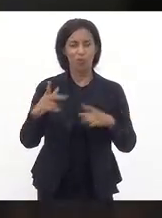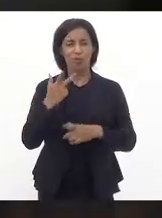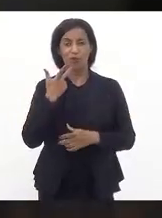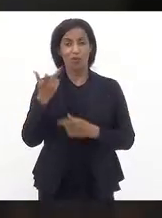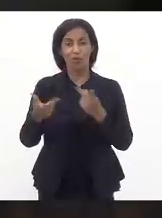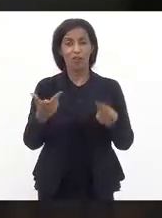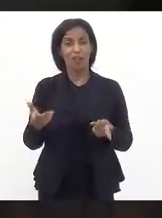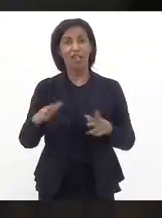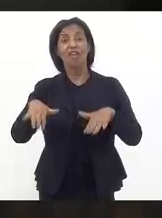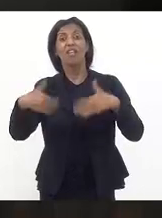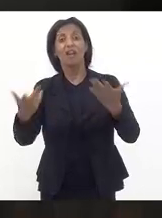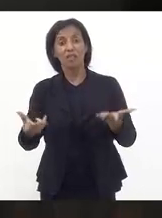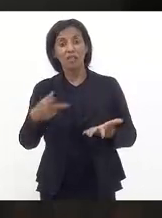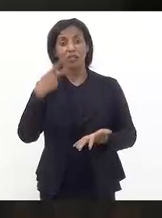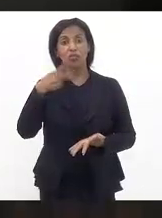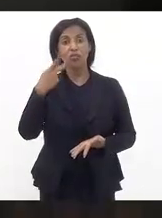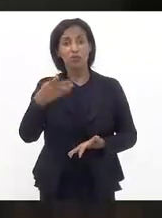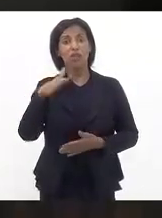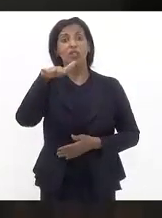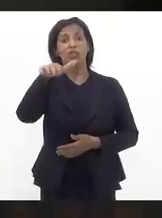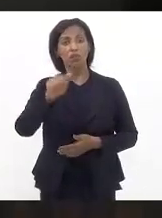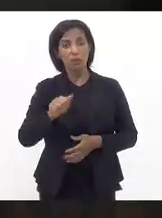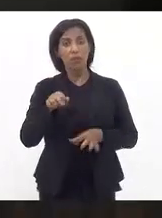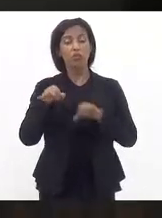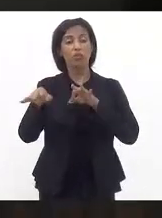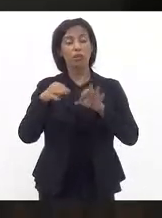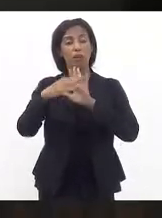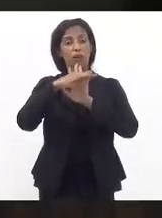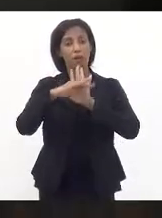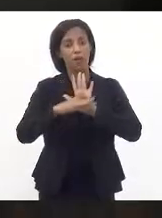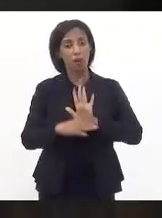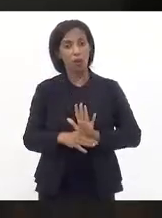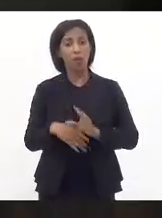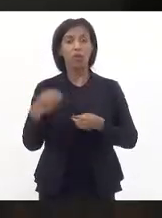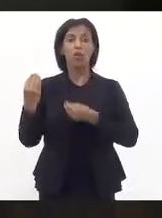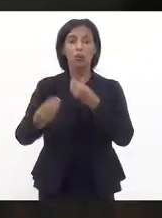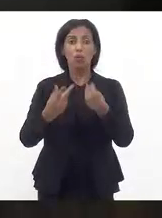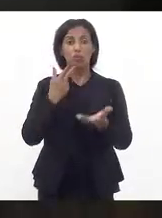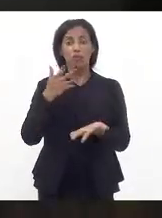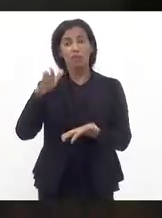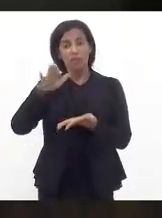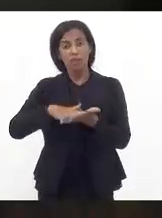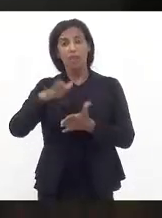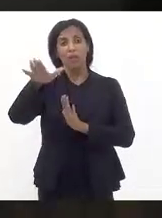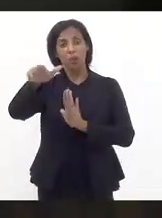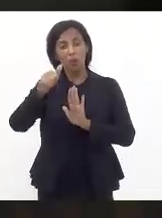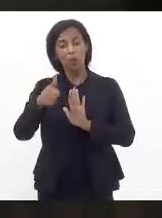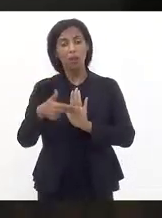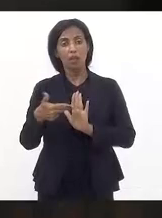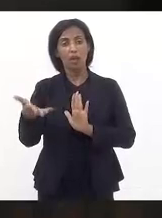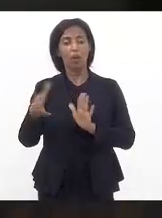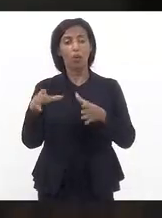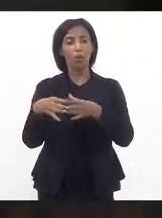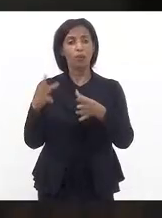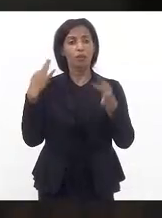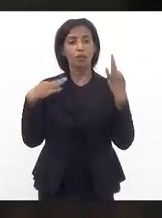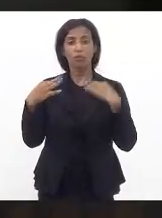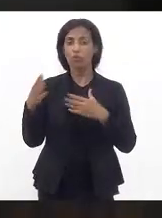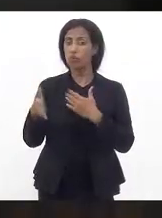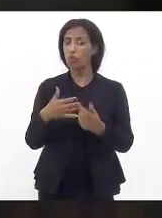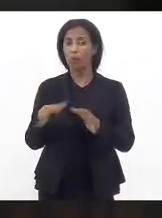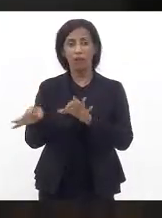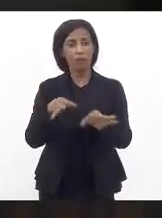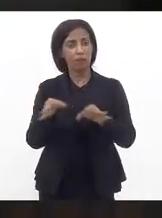cantei e ainda que eu tivesse cantado eu chamo Maria os trabalhos da ordem Como já fiz várias vezes iria acolher o parecer da comissão de turismo